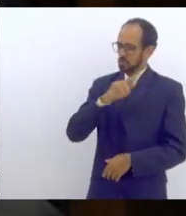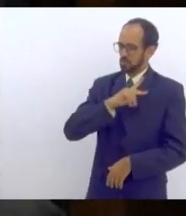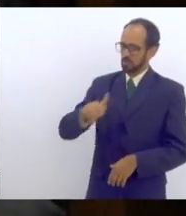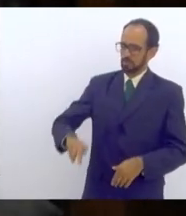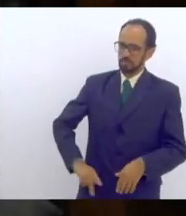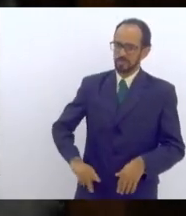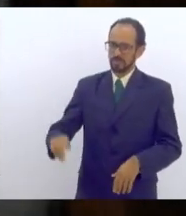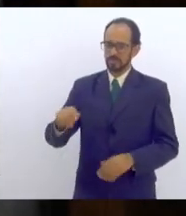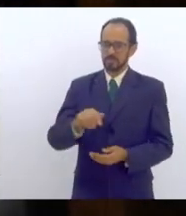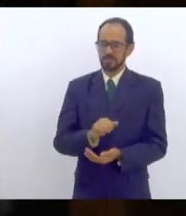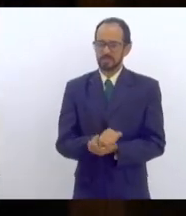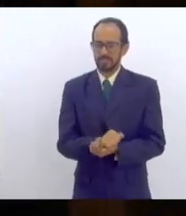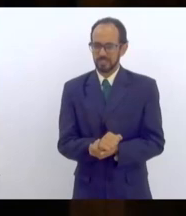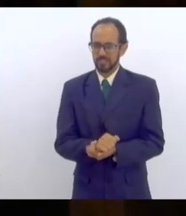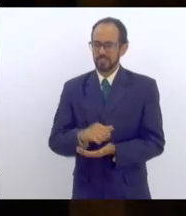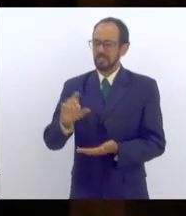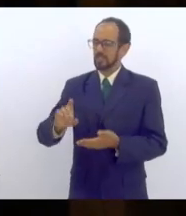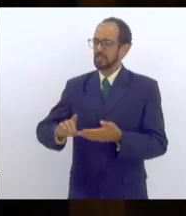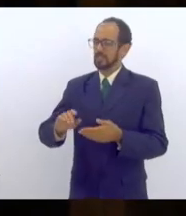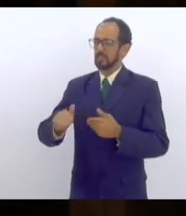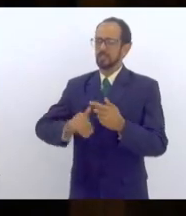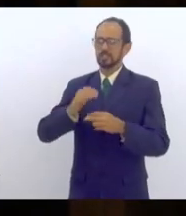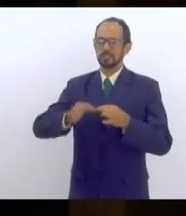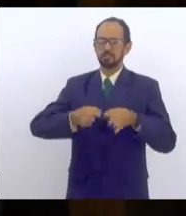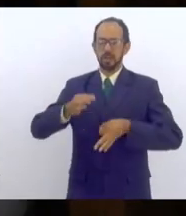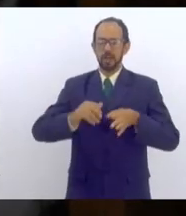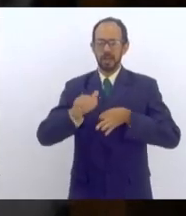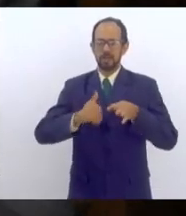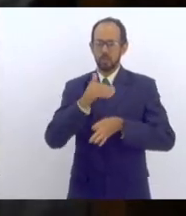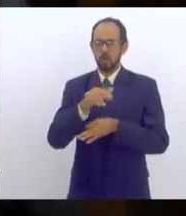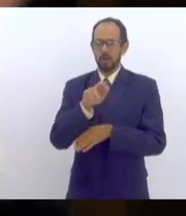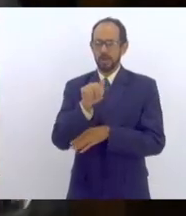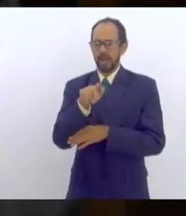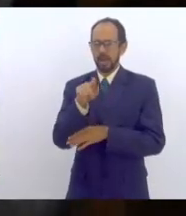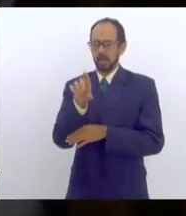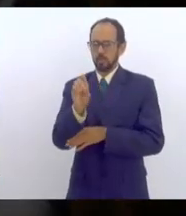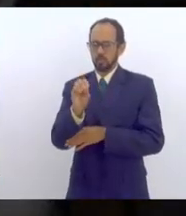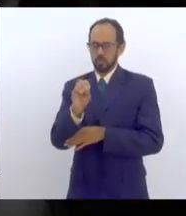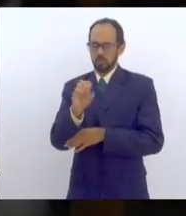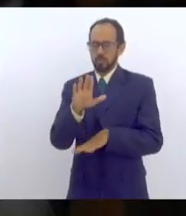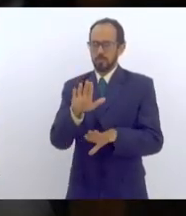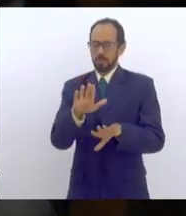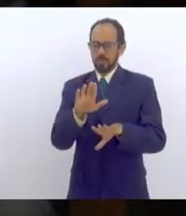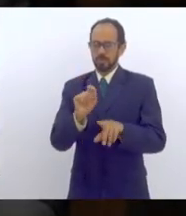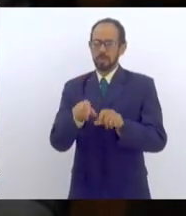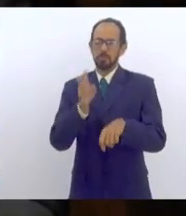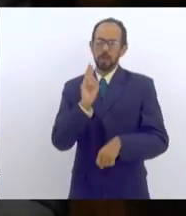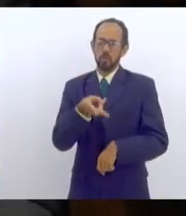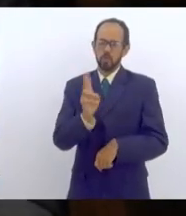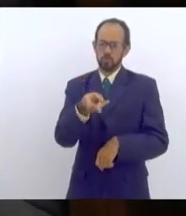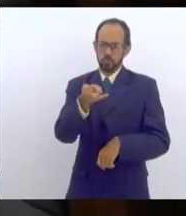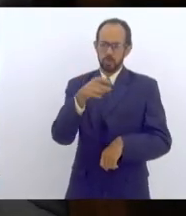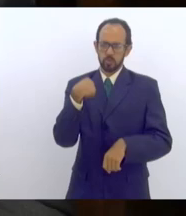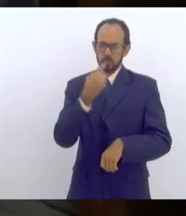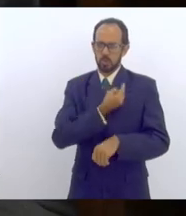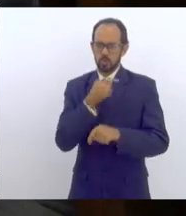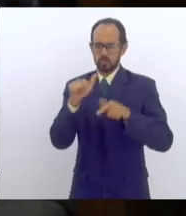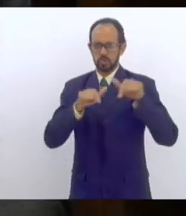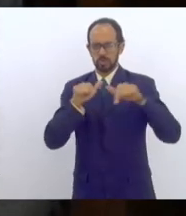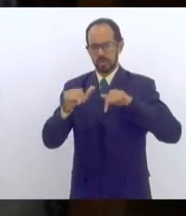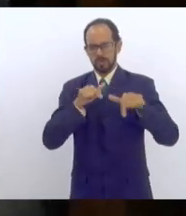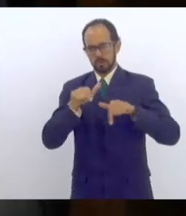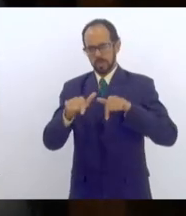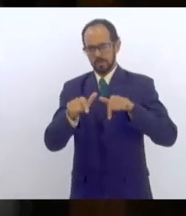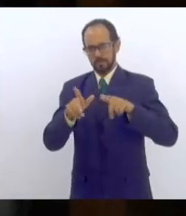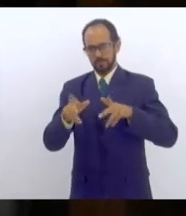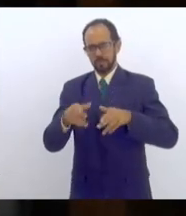presidente, desembargador Ricardo Cardoso, mas é a continuidade do nosso trabalho. Estaremos juntos, como